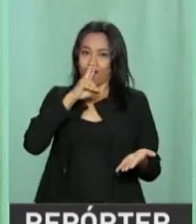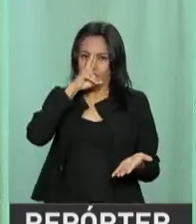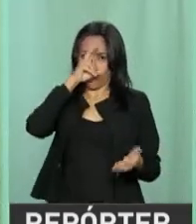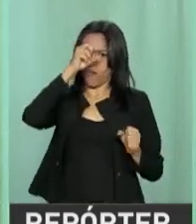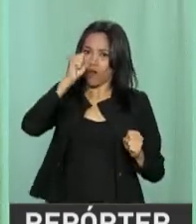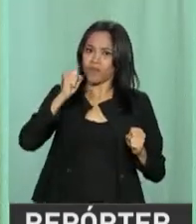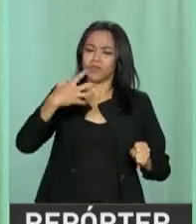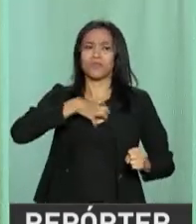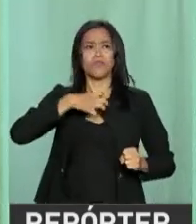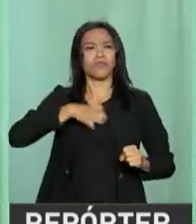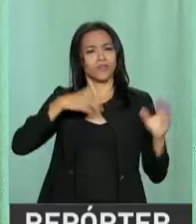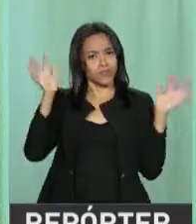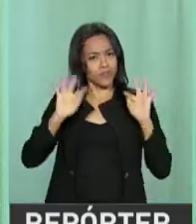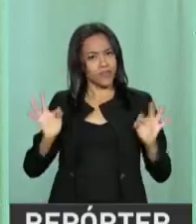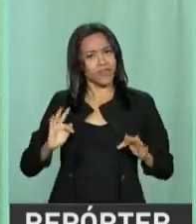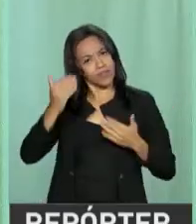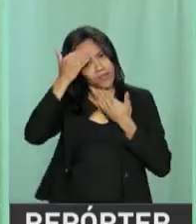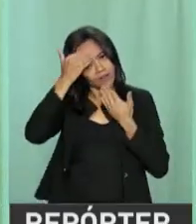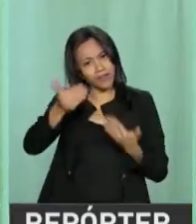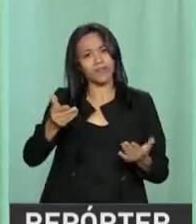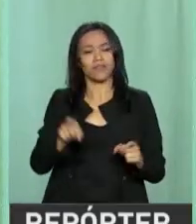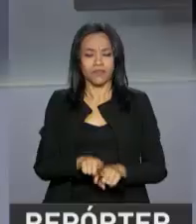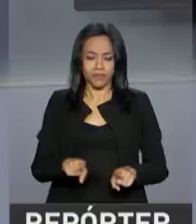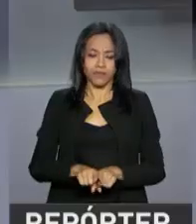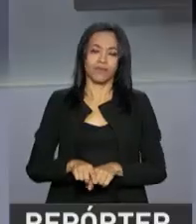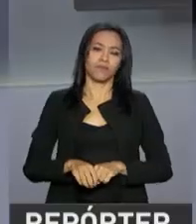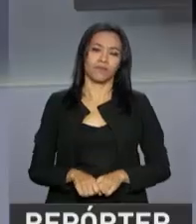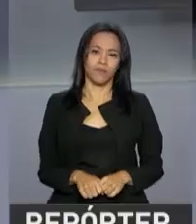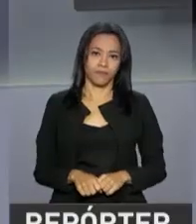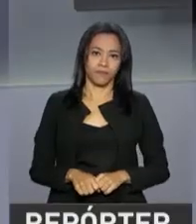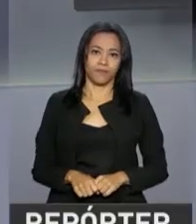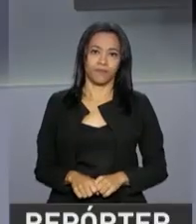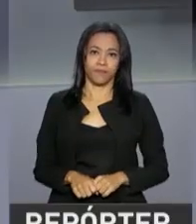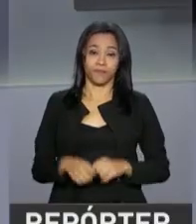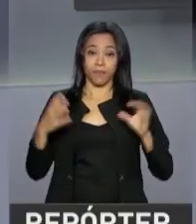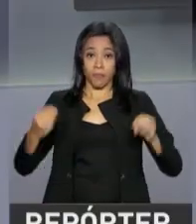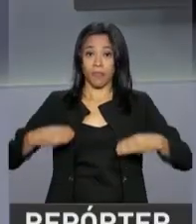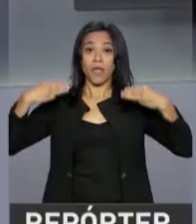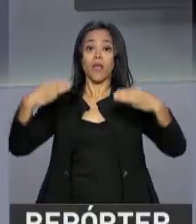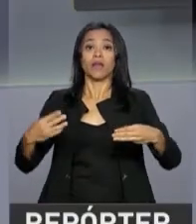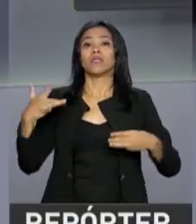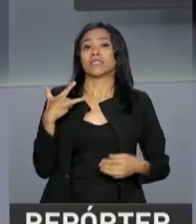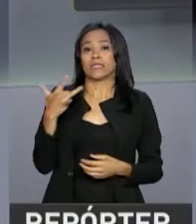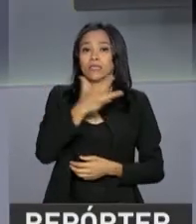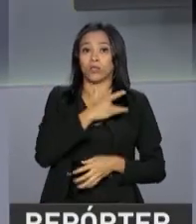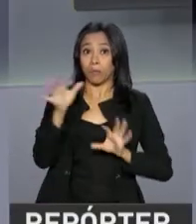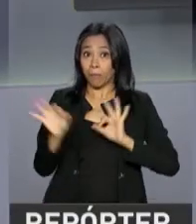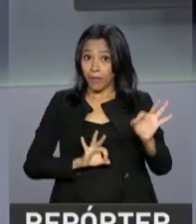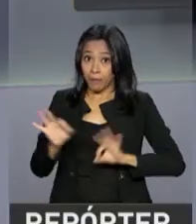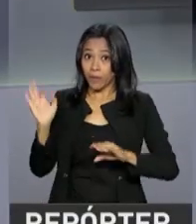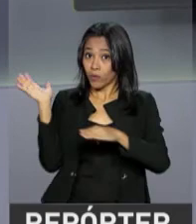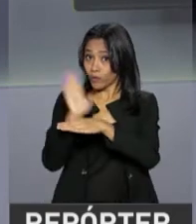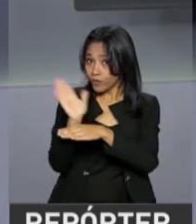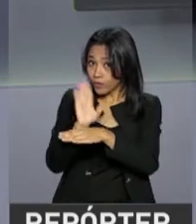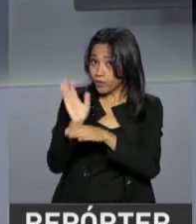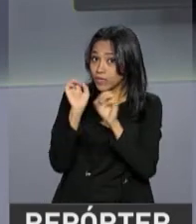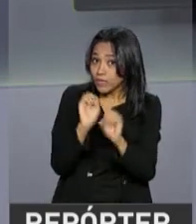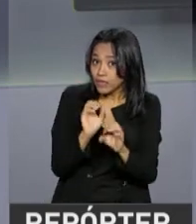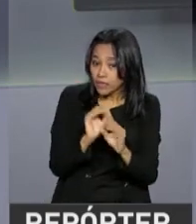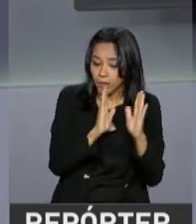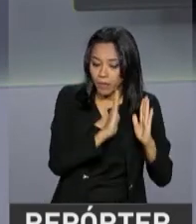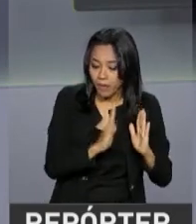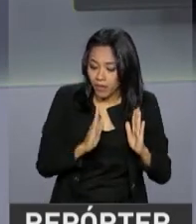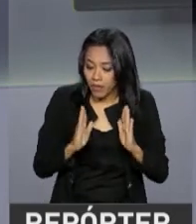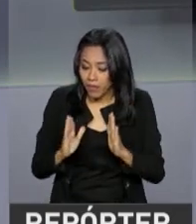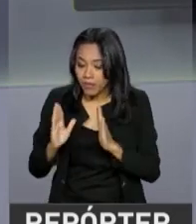sinto muito feliz e muito agradecida também. E o Ministério da Saúde preparou um vídeo que ensina o passo a